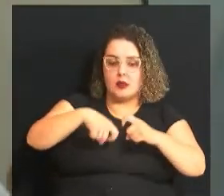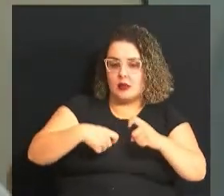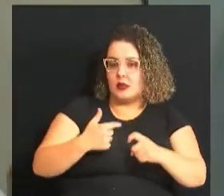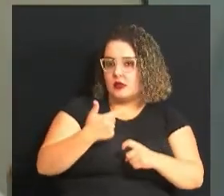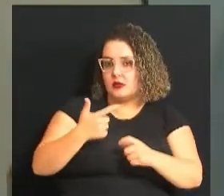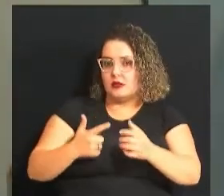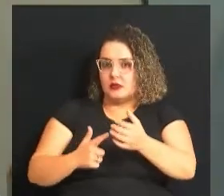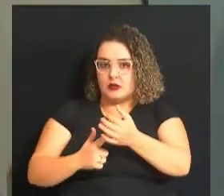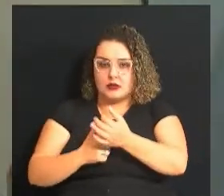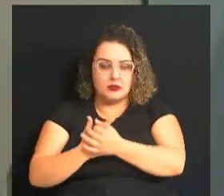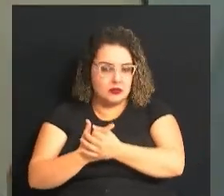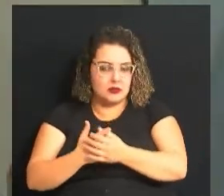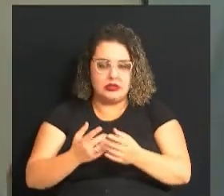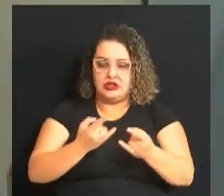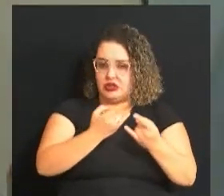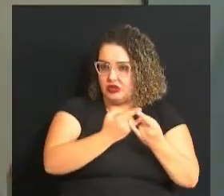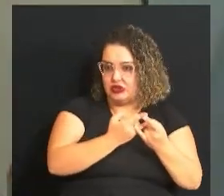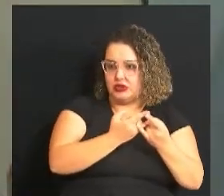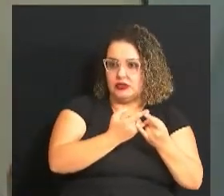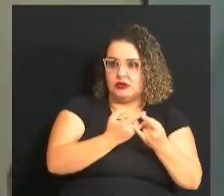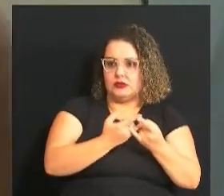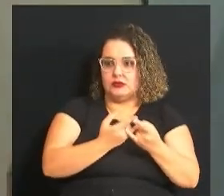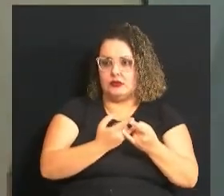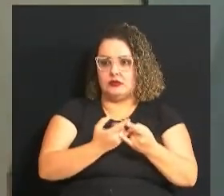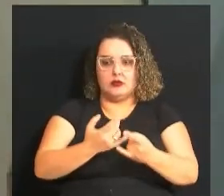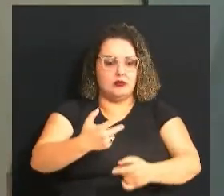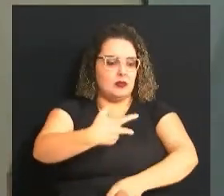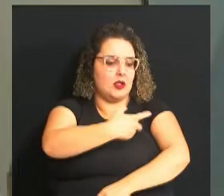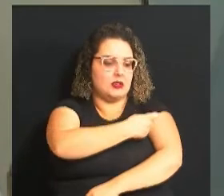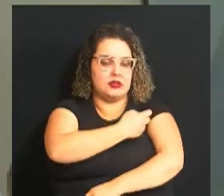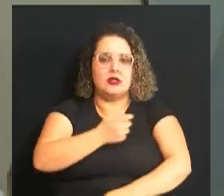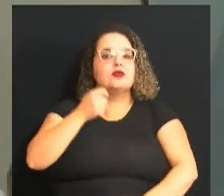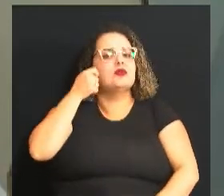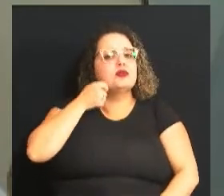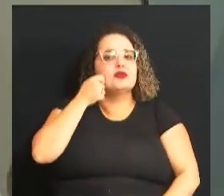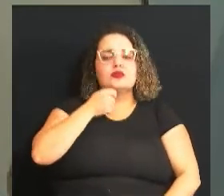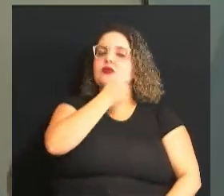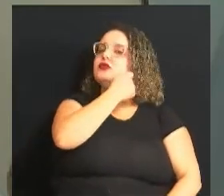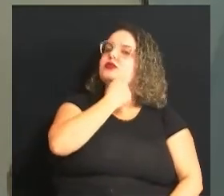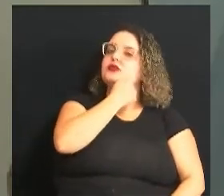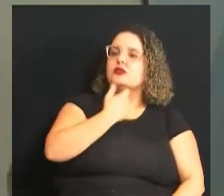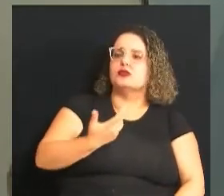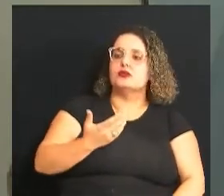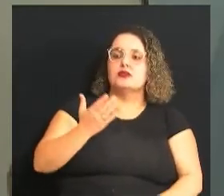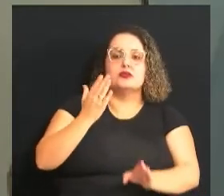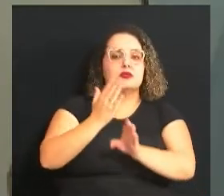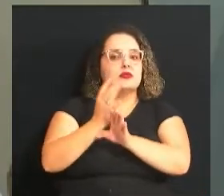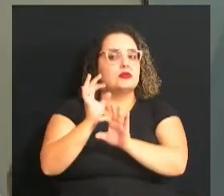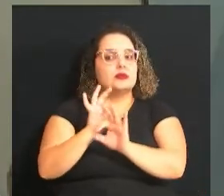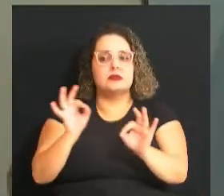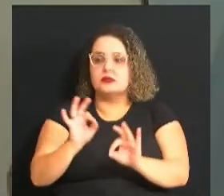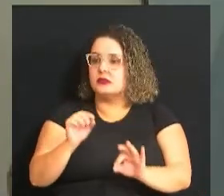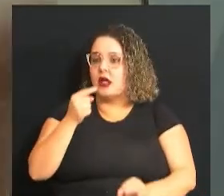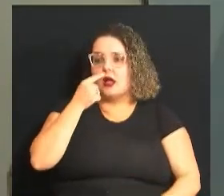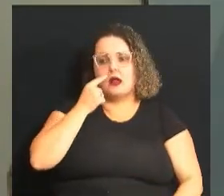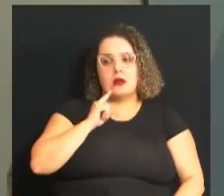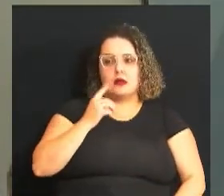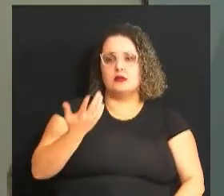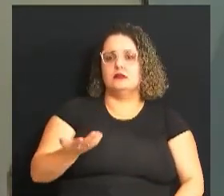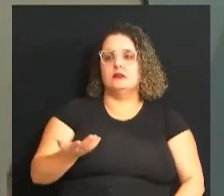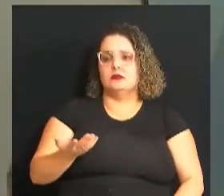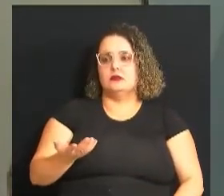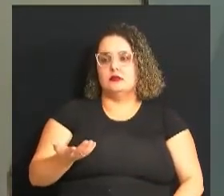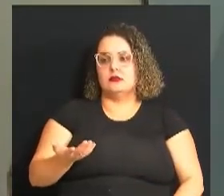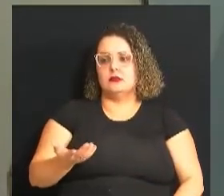desprotegida? Compartilhamento de alguma seringa, alguma gilete? Às vezes não encontramos nada, Viviane, só que